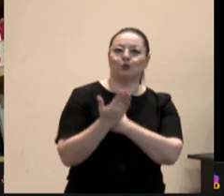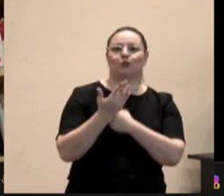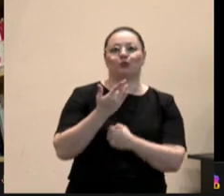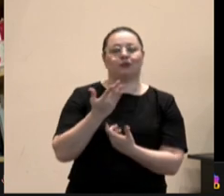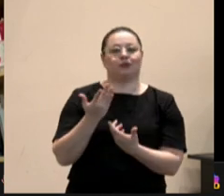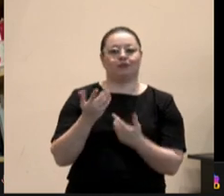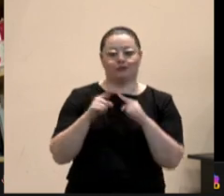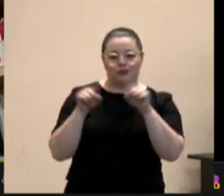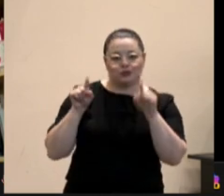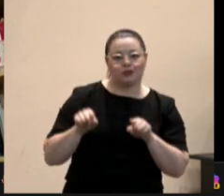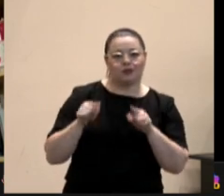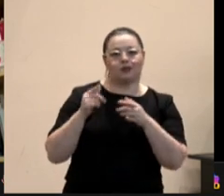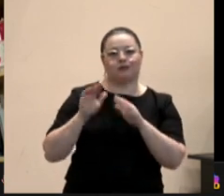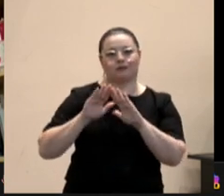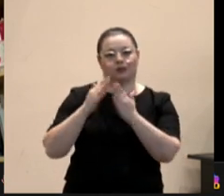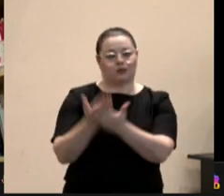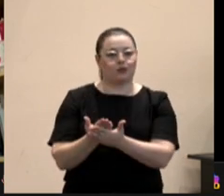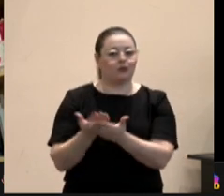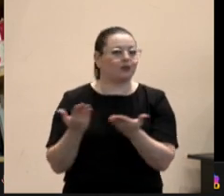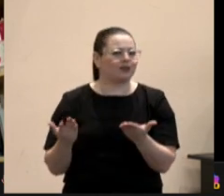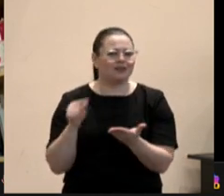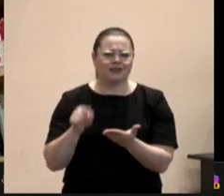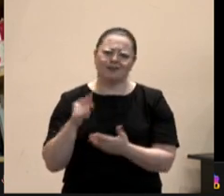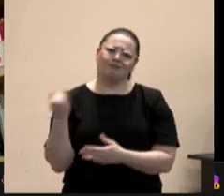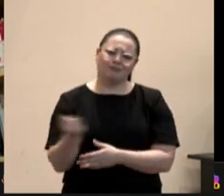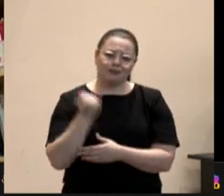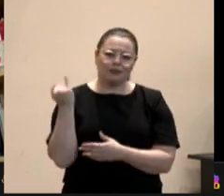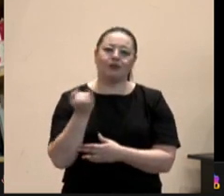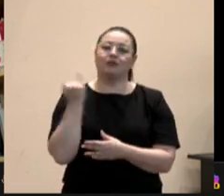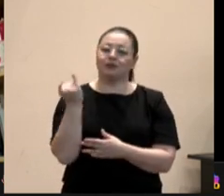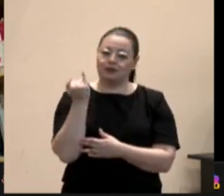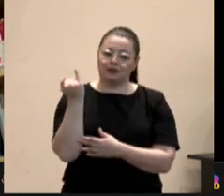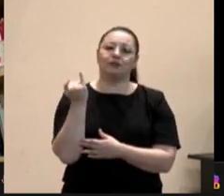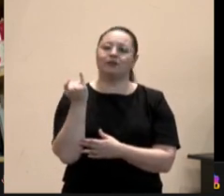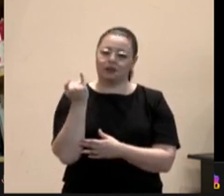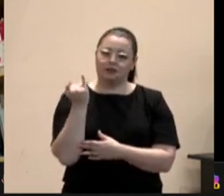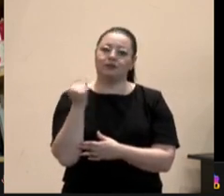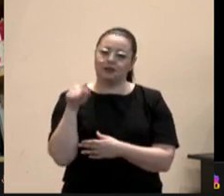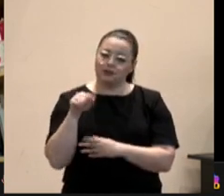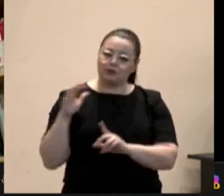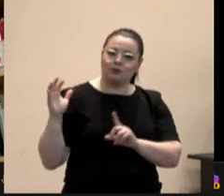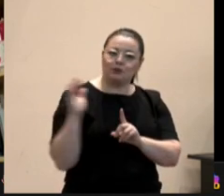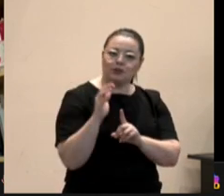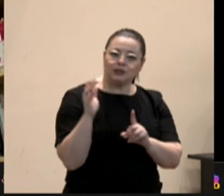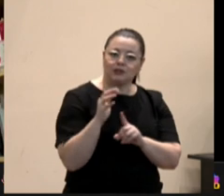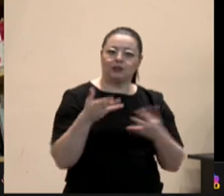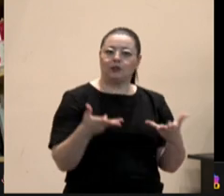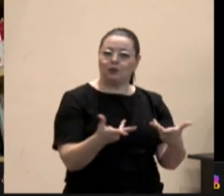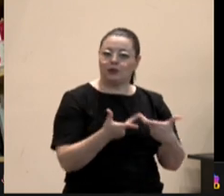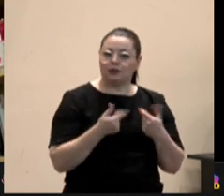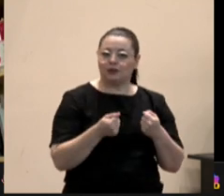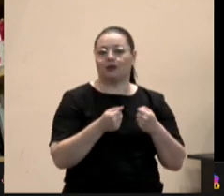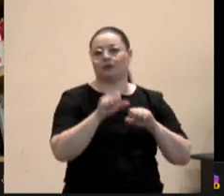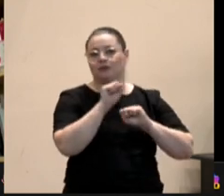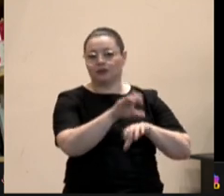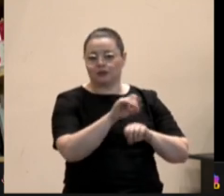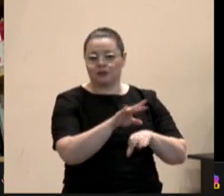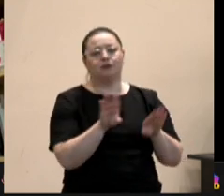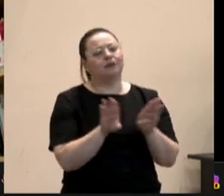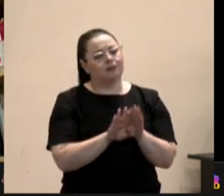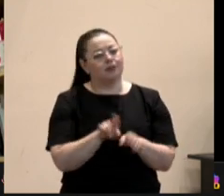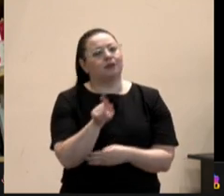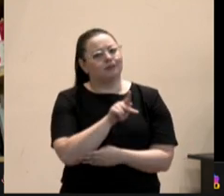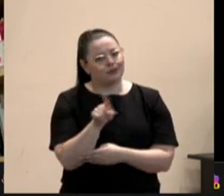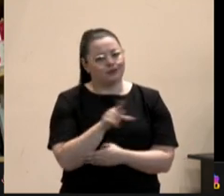funcionários de escola, que são de suma importância para a qualidade educacional, assim como os professores.